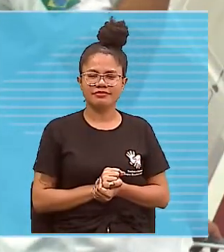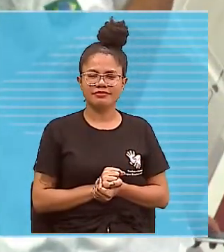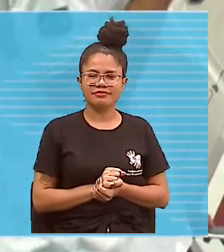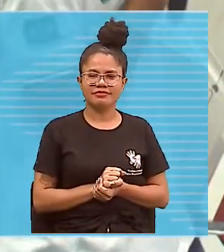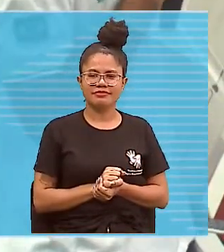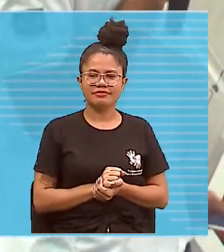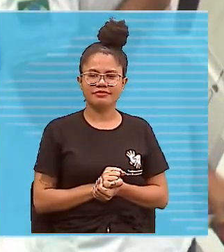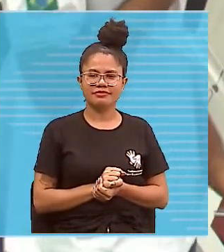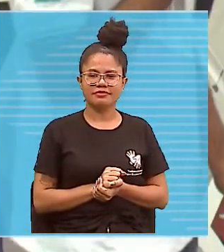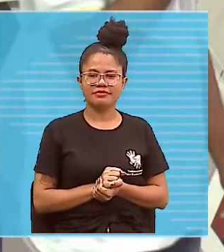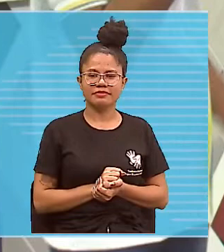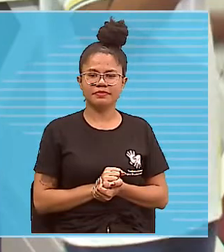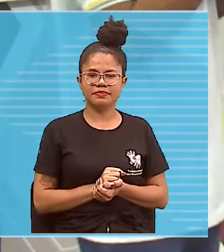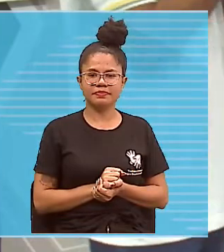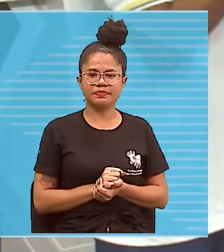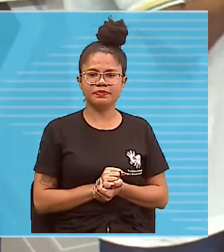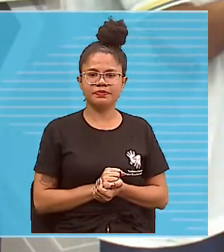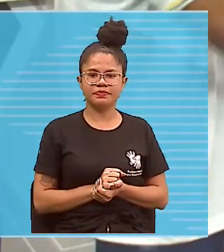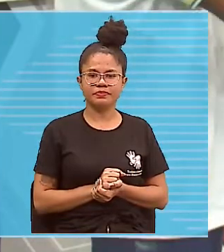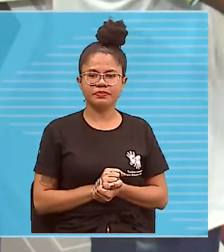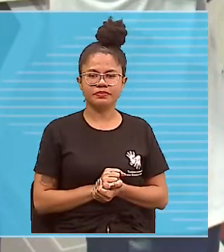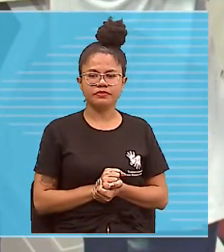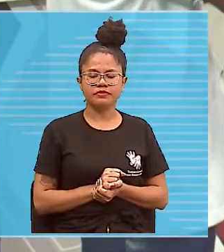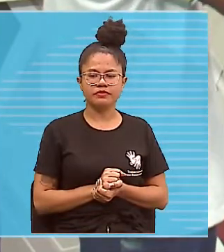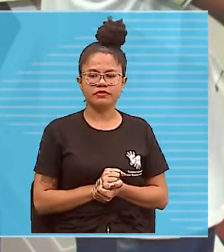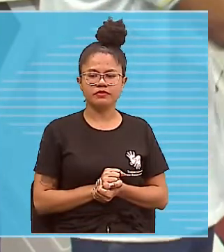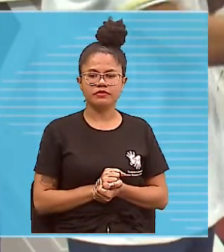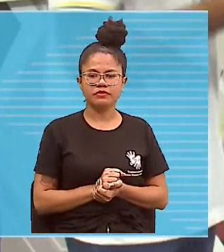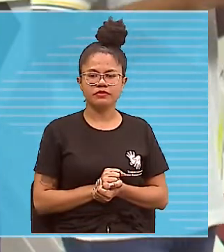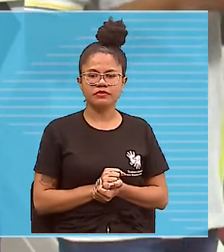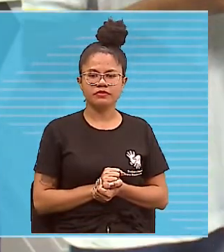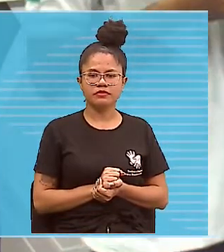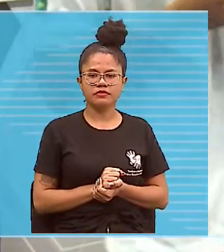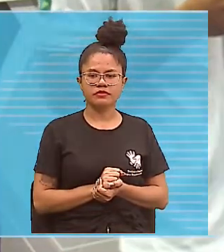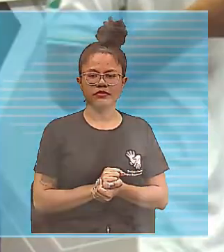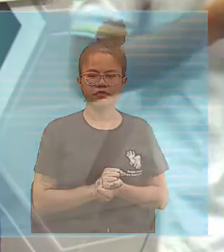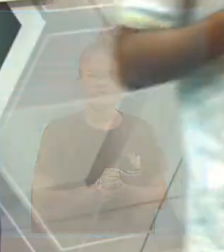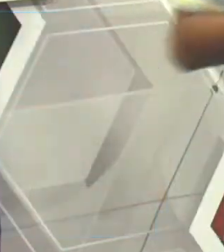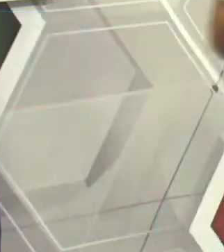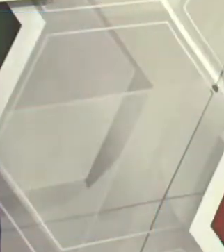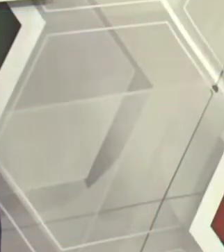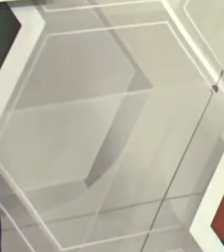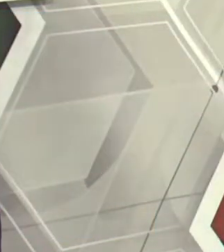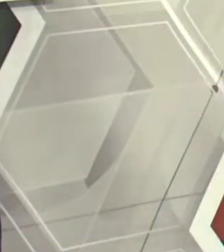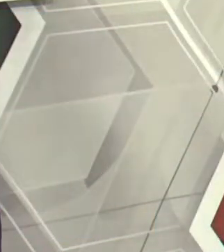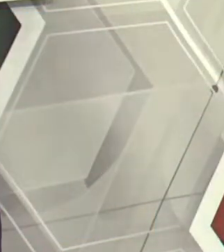Bom dia, Jaciel, tudo bem? Bom dia. Tudo ótimo, tudo. Pode vir para cá.